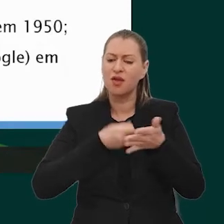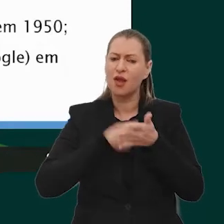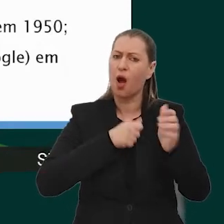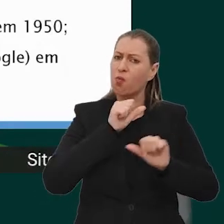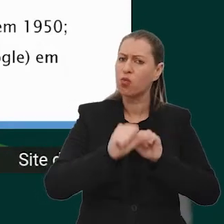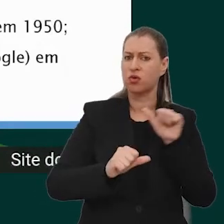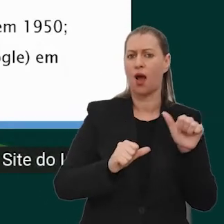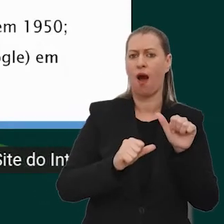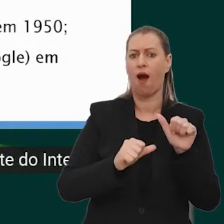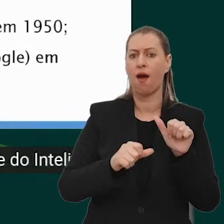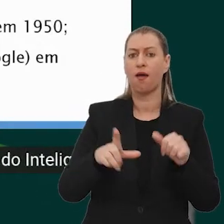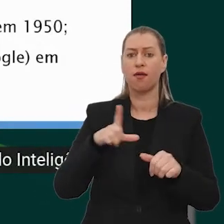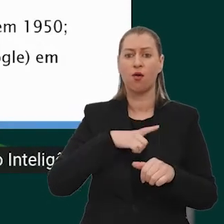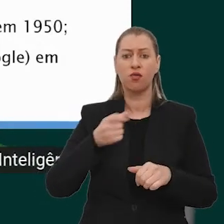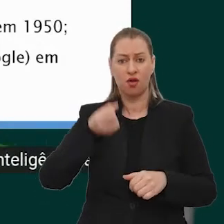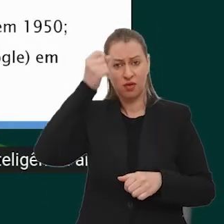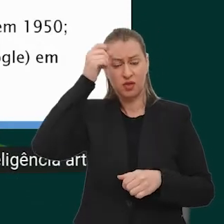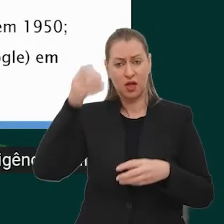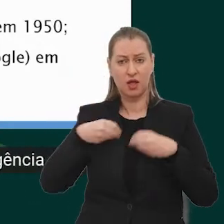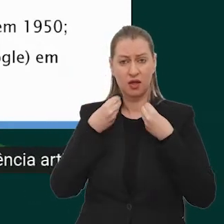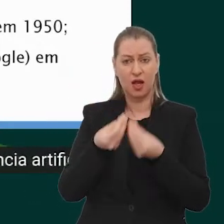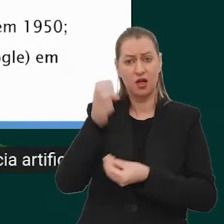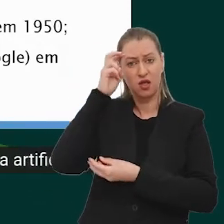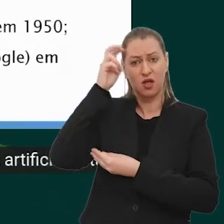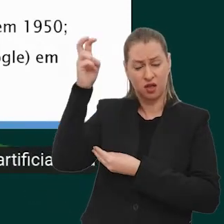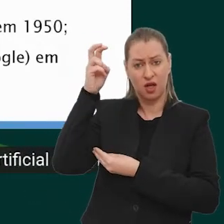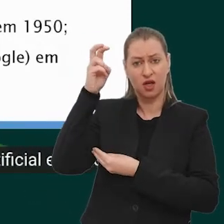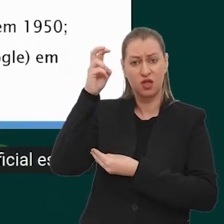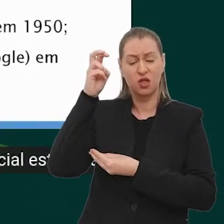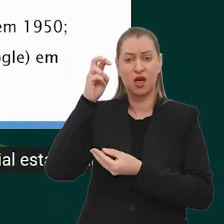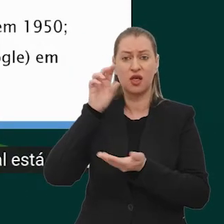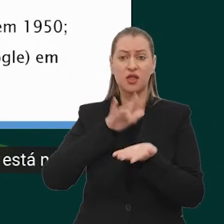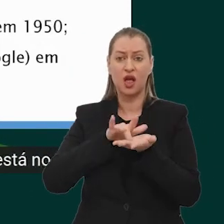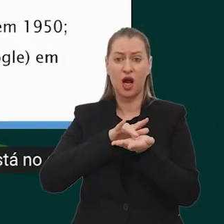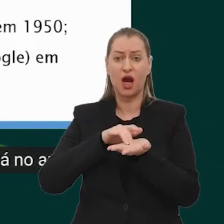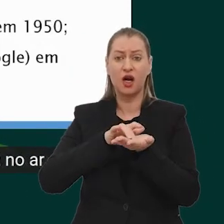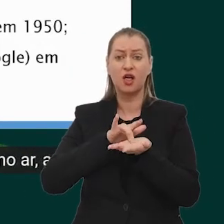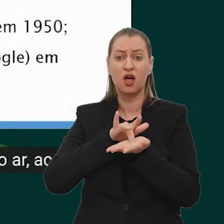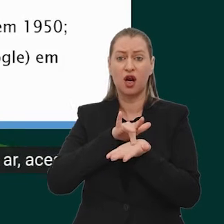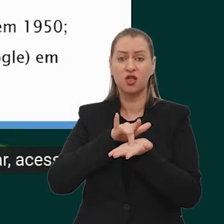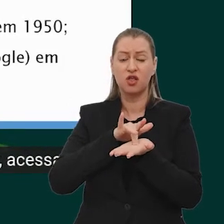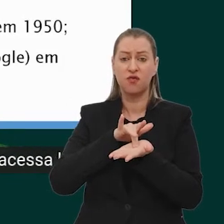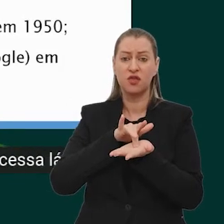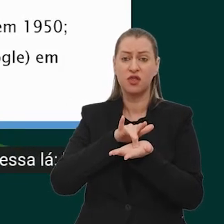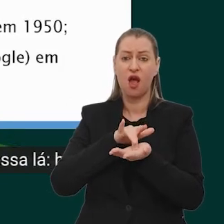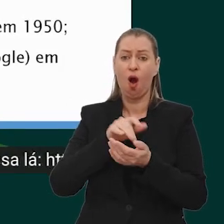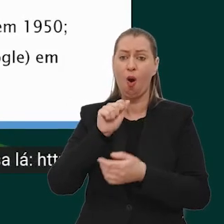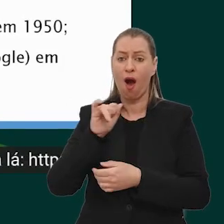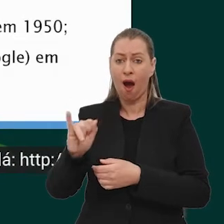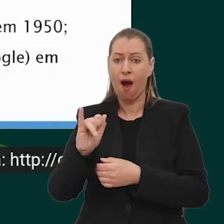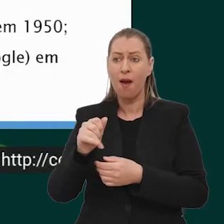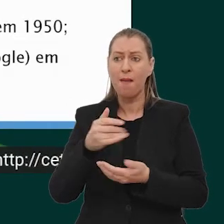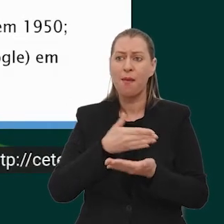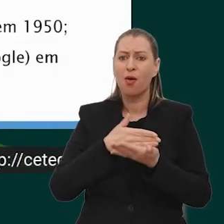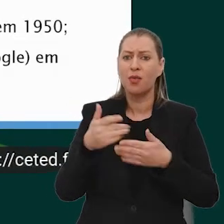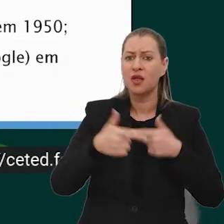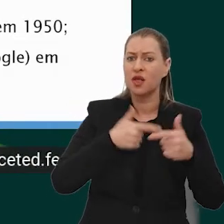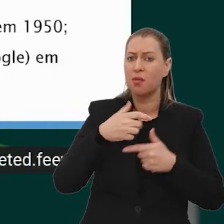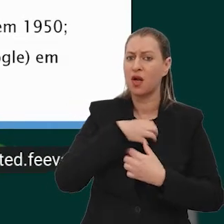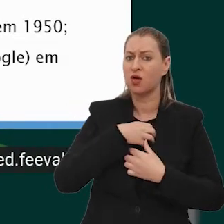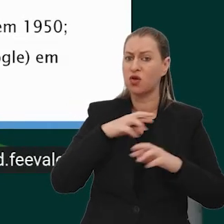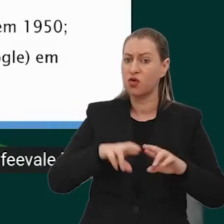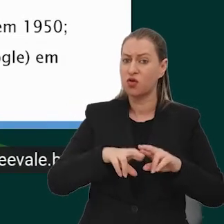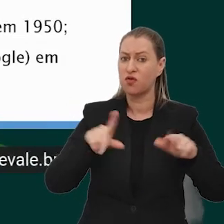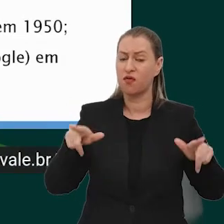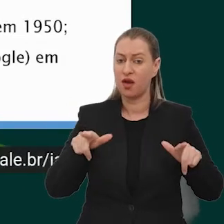né? Turing trouxe essa primeira ideia de inteligência artificial e começar a trabalhar de uma forma diferente. E daí foi se começando